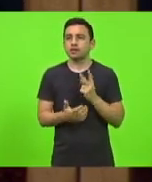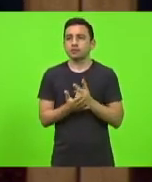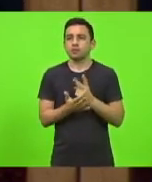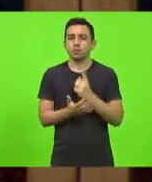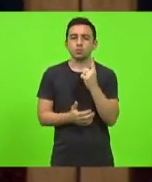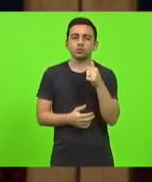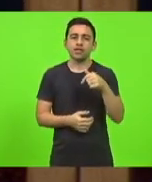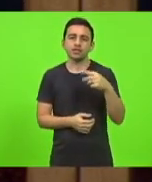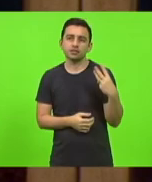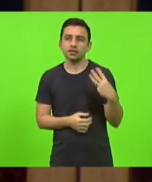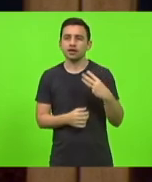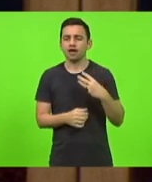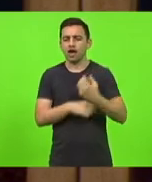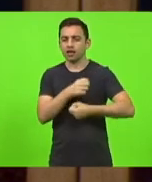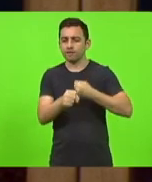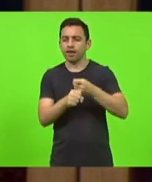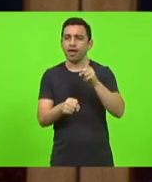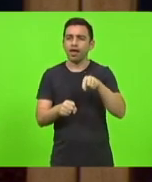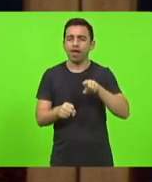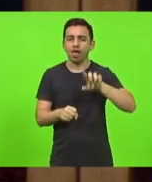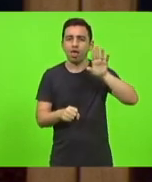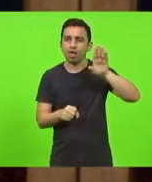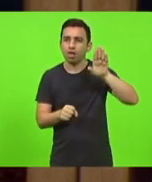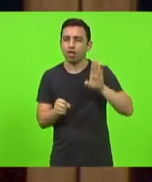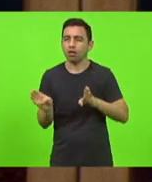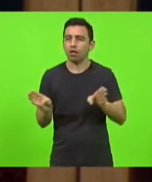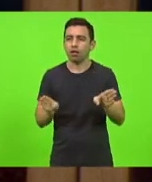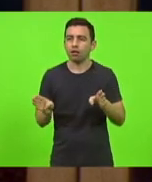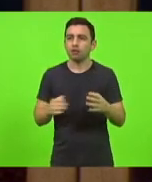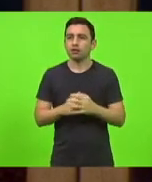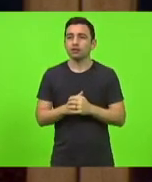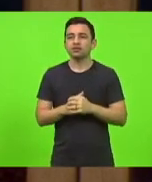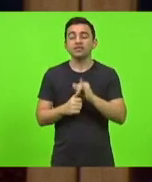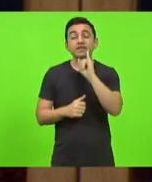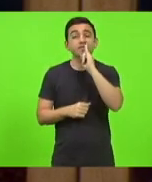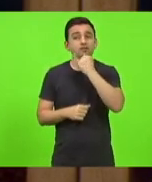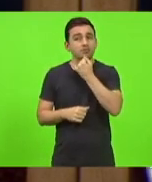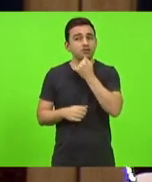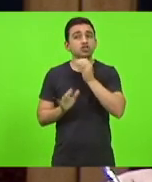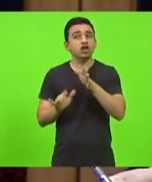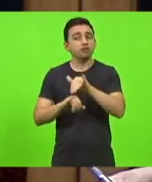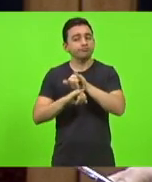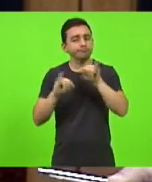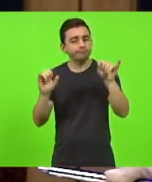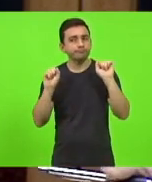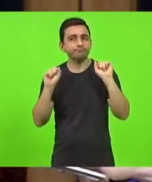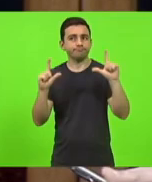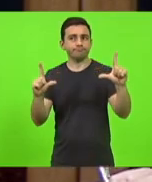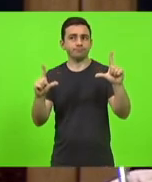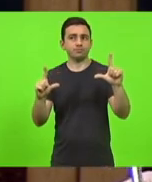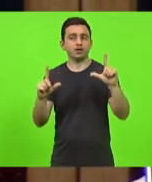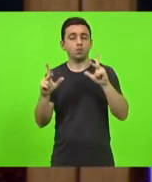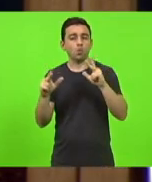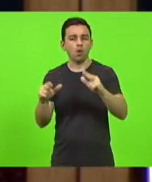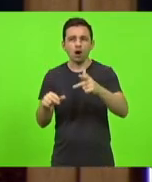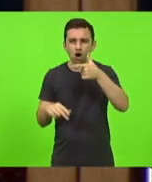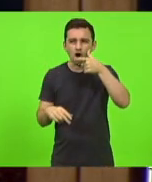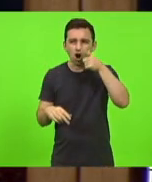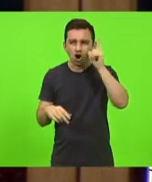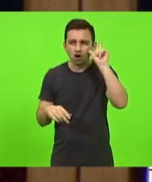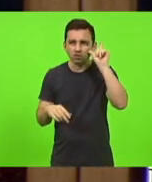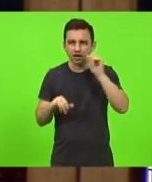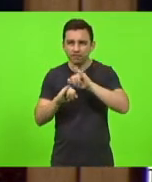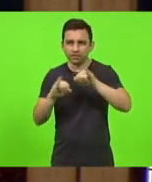ano que vem é ano eleitoral, mas infelizmente vários alertas como esse que foi dado ontem pelo pessoal do sistema